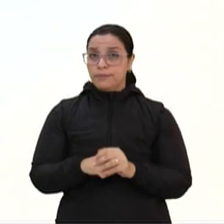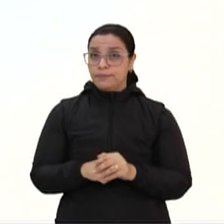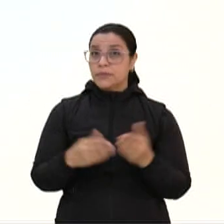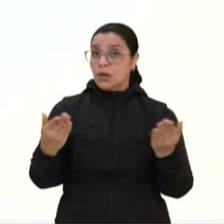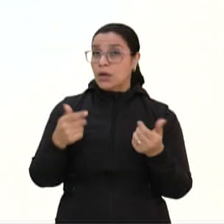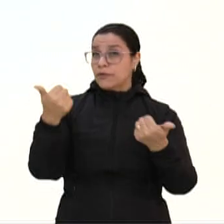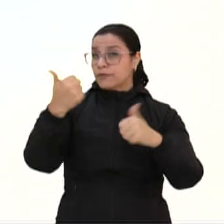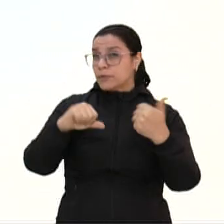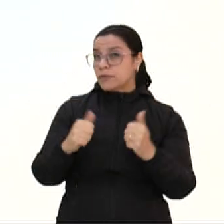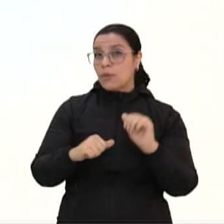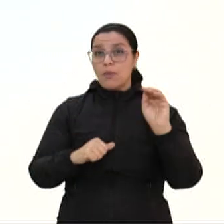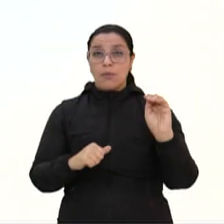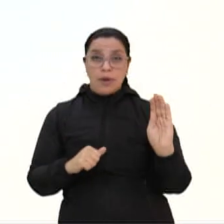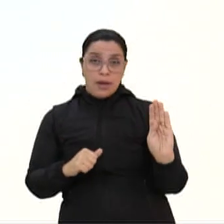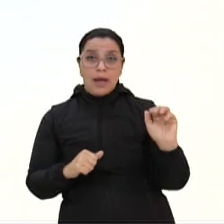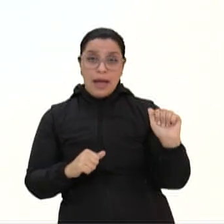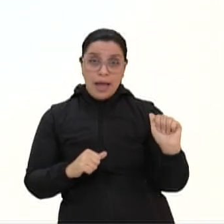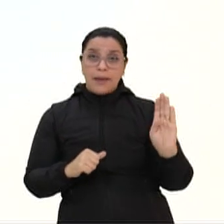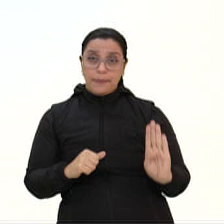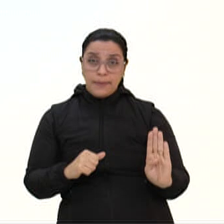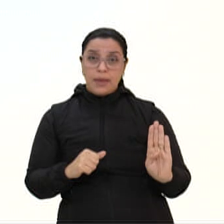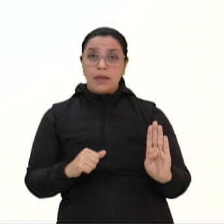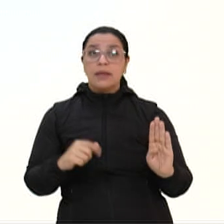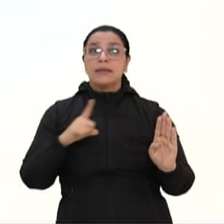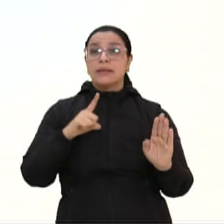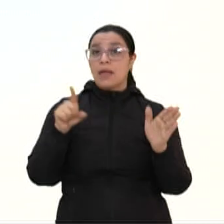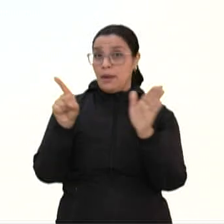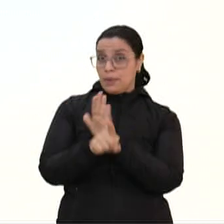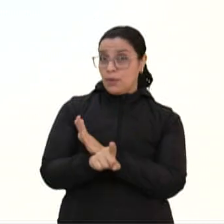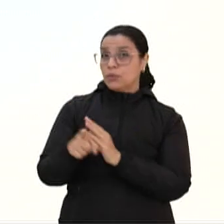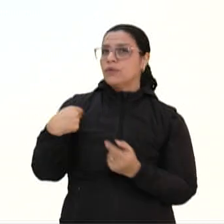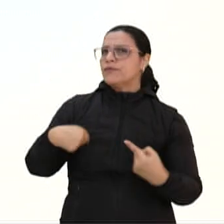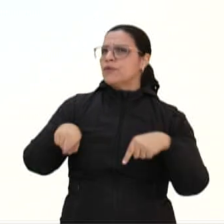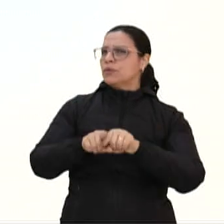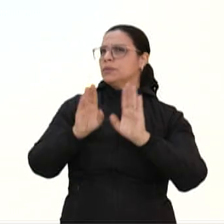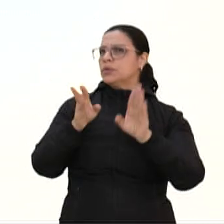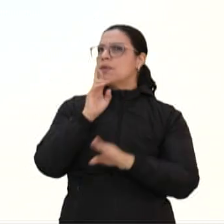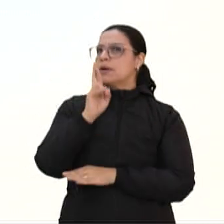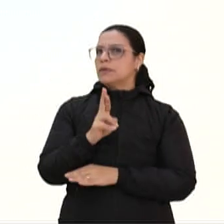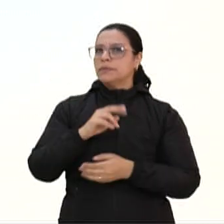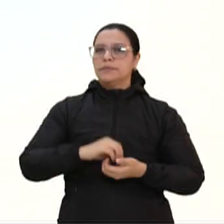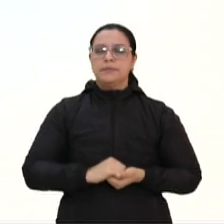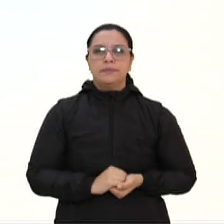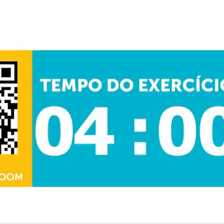Vamos analisar essa questão, esse time aqui do quiz, e já voltamos.